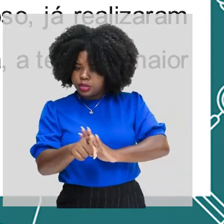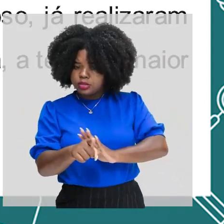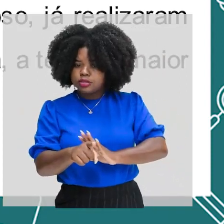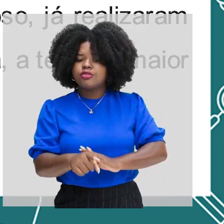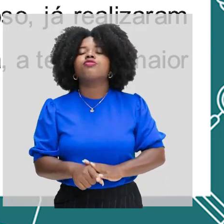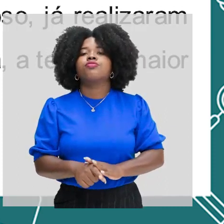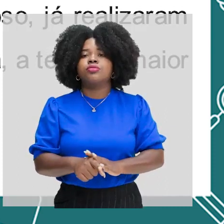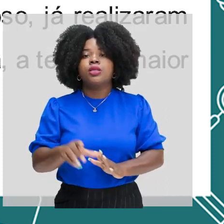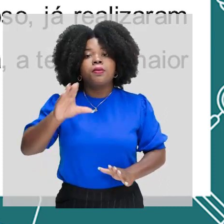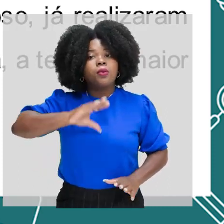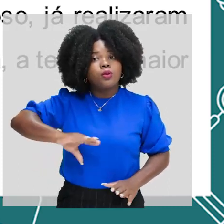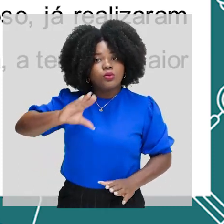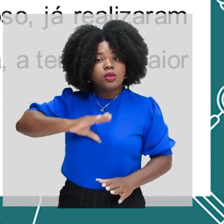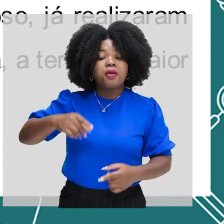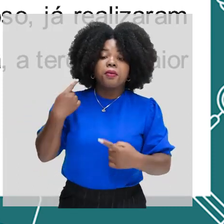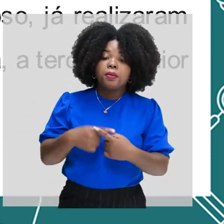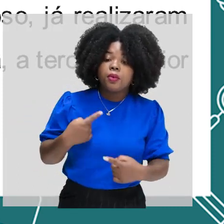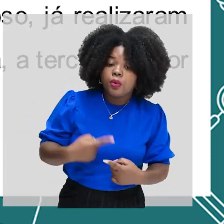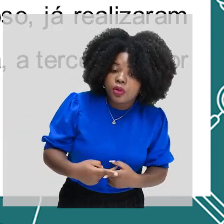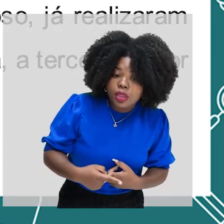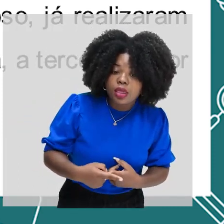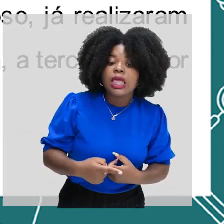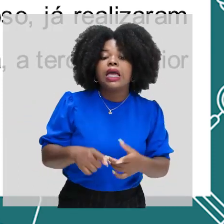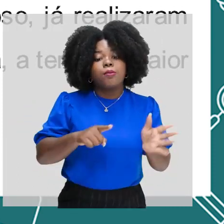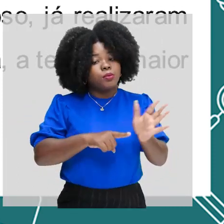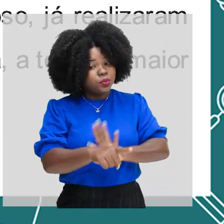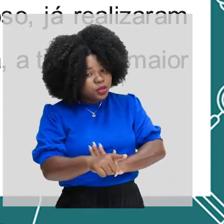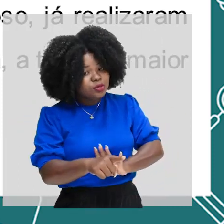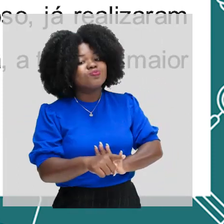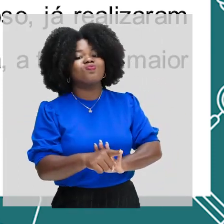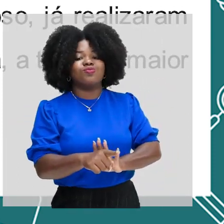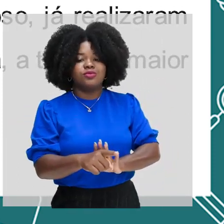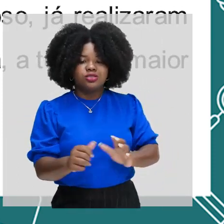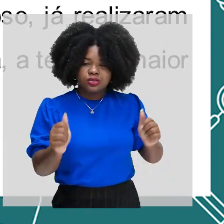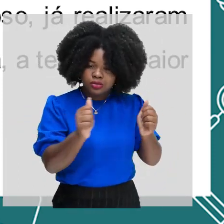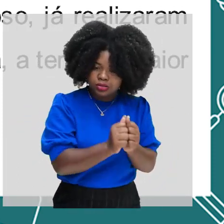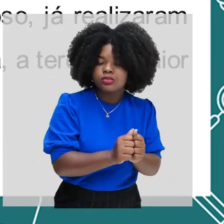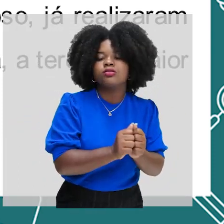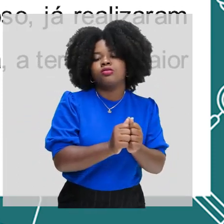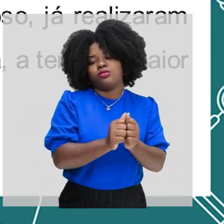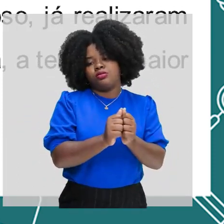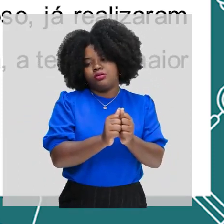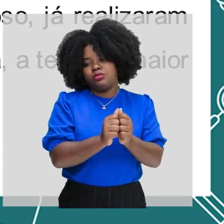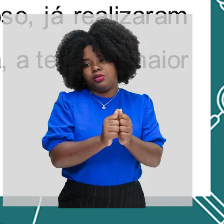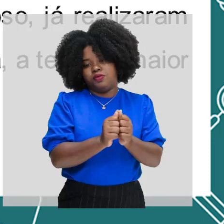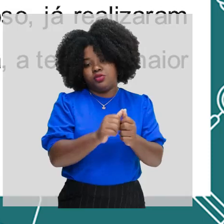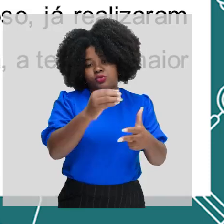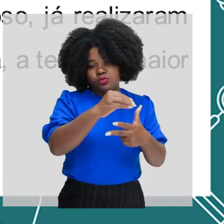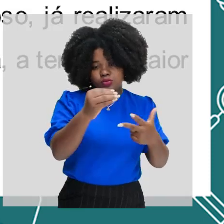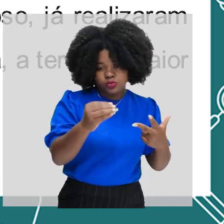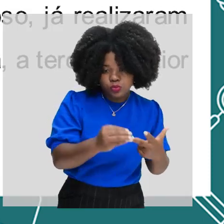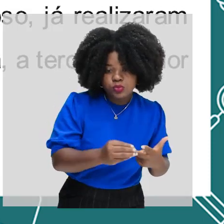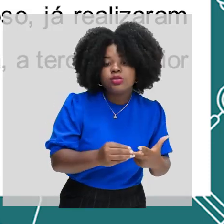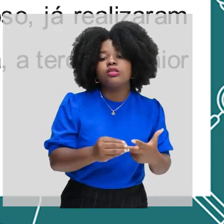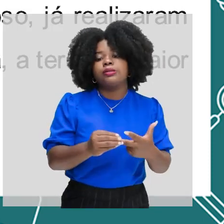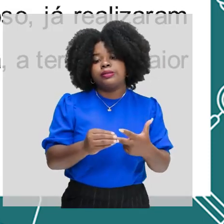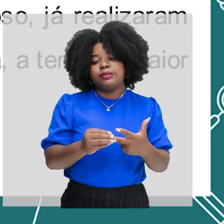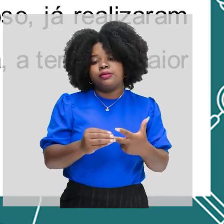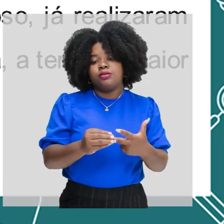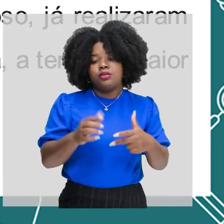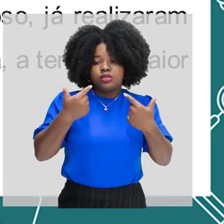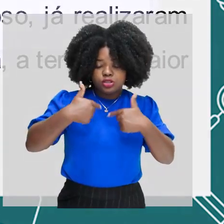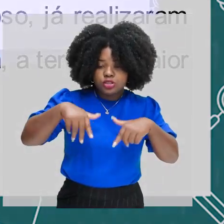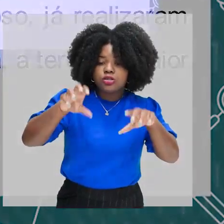língua portuguesa, porque é uma questão que fez parte do caderno de linguagens e cadernos de humanas, a prova do primeiro